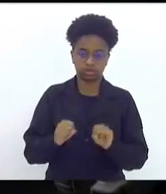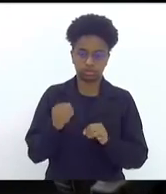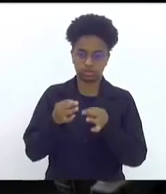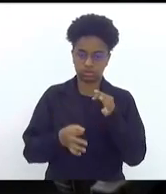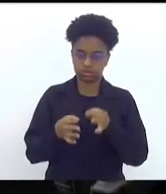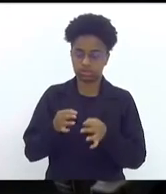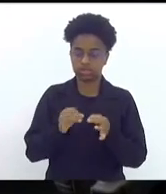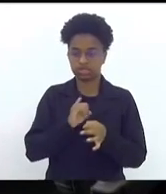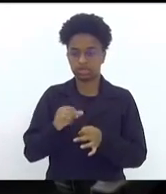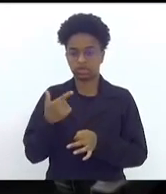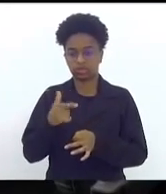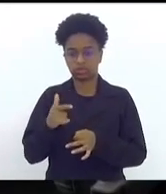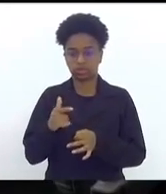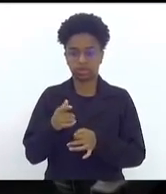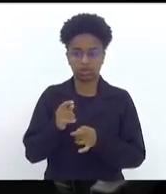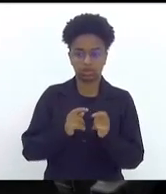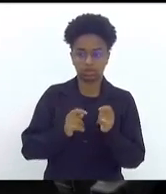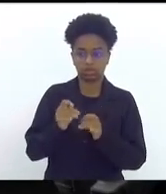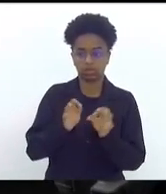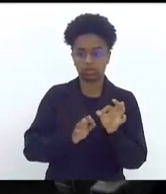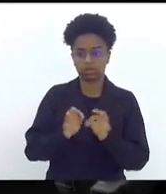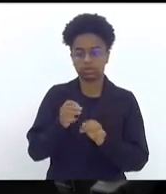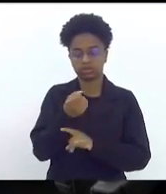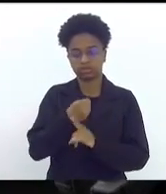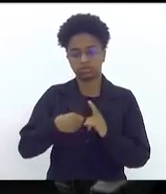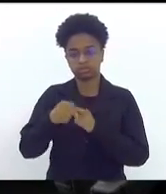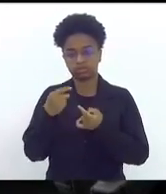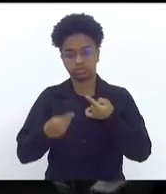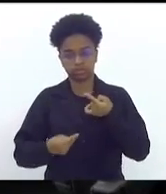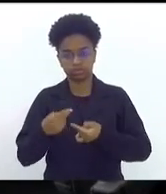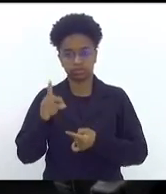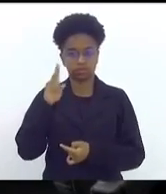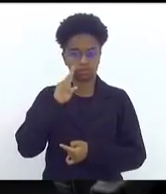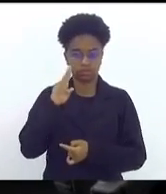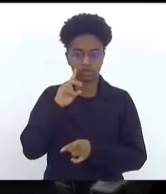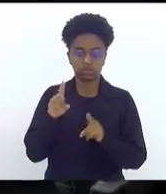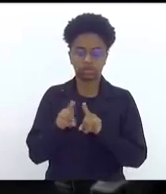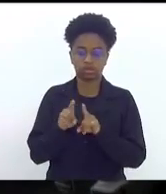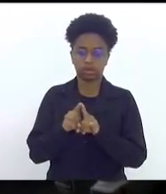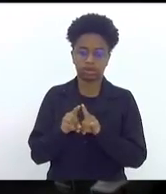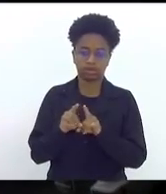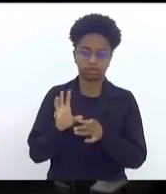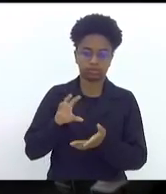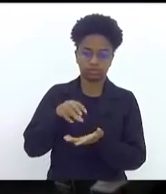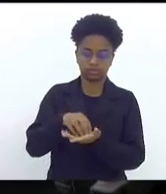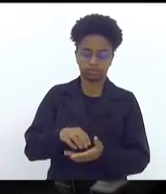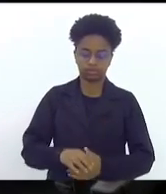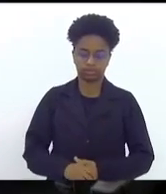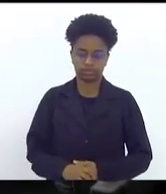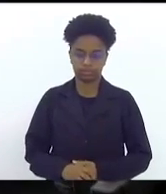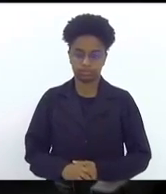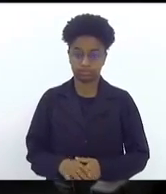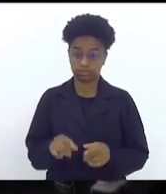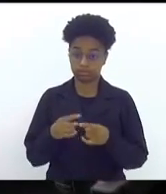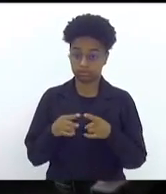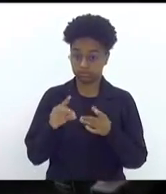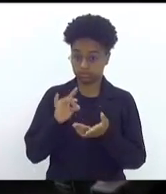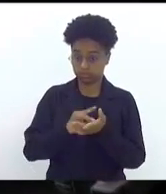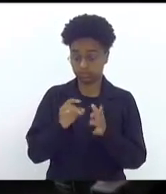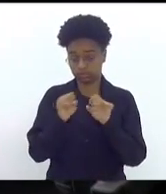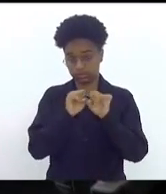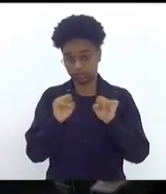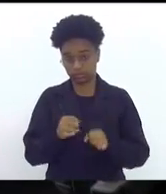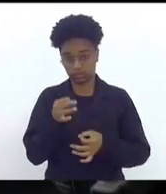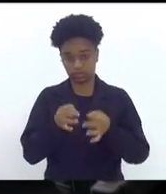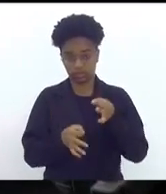incorporar as mediações social e política, história e organizacional, histórica e organizacional. A realidade do sistema de justiça criminal